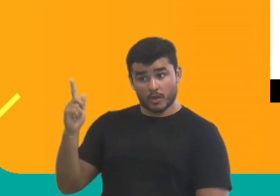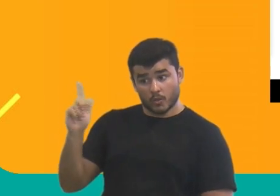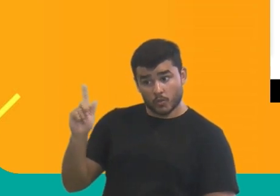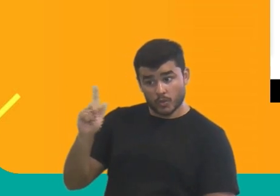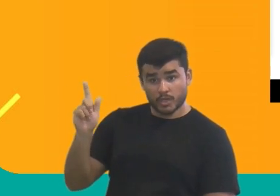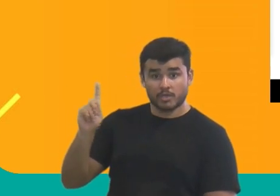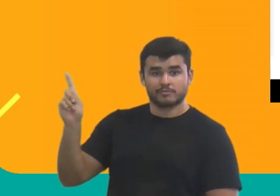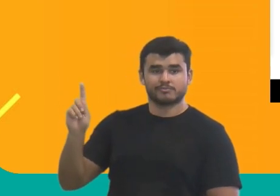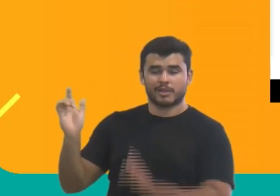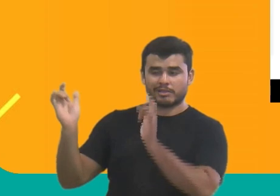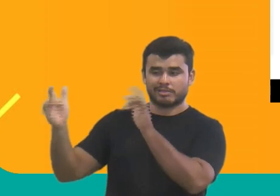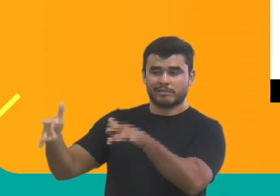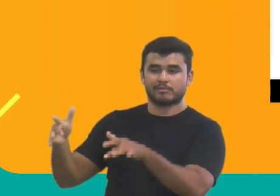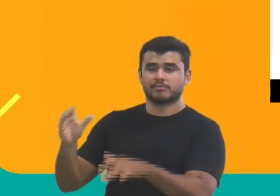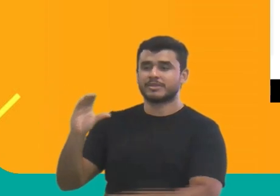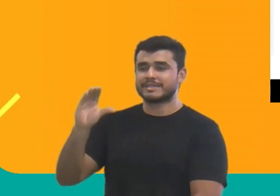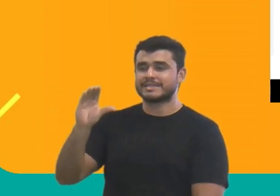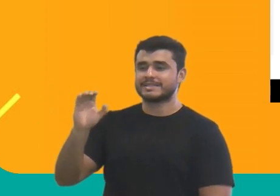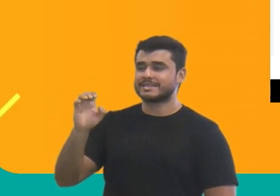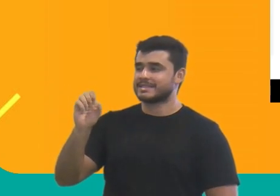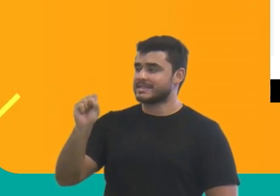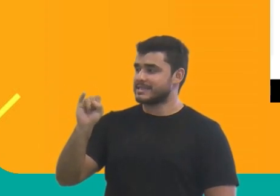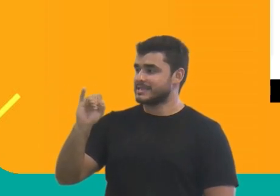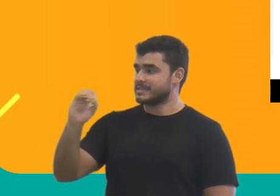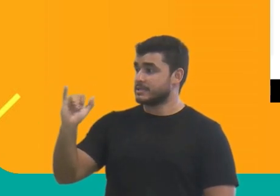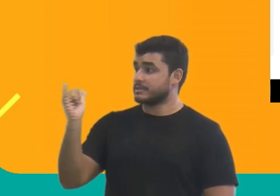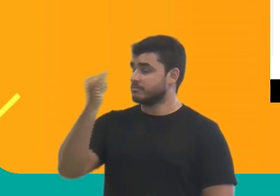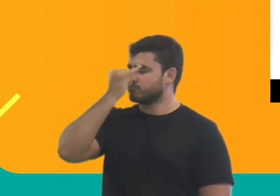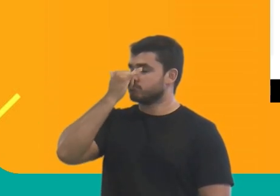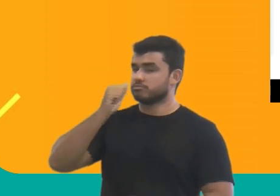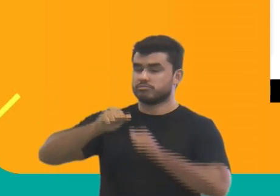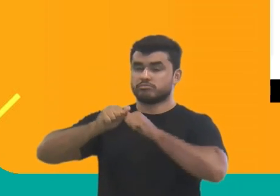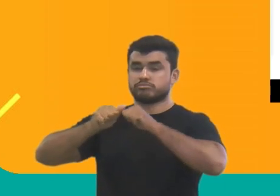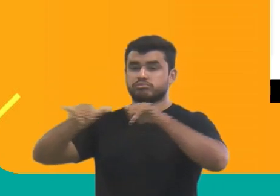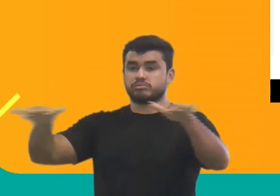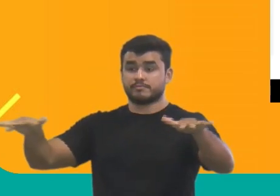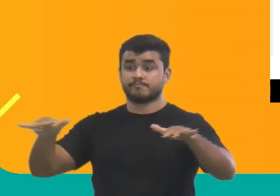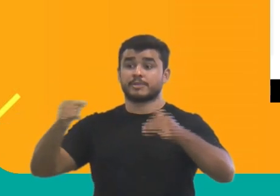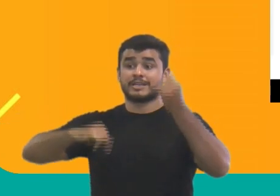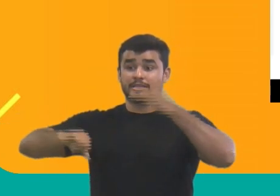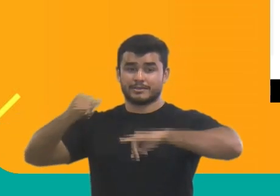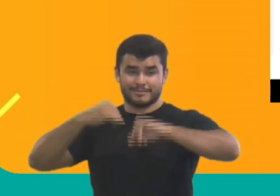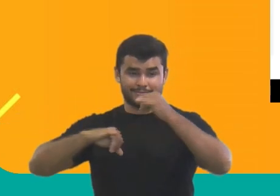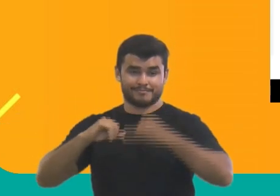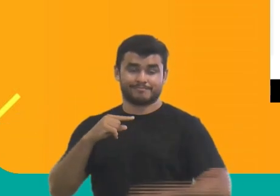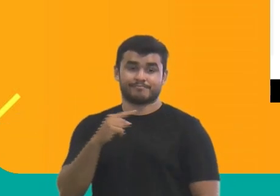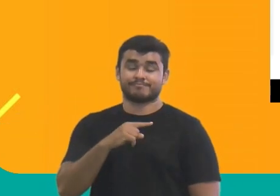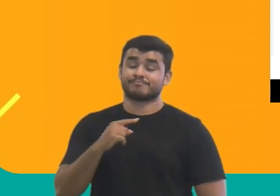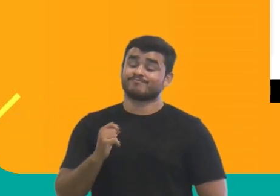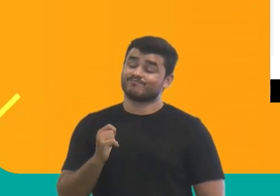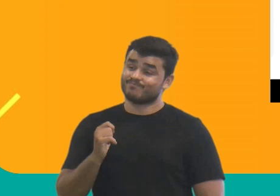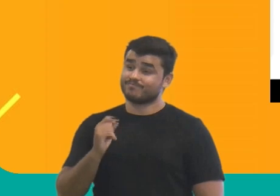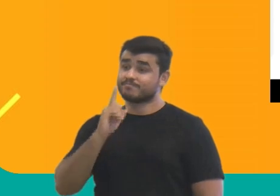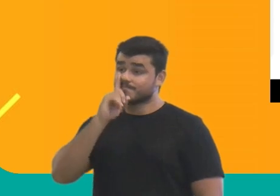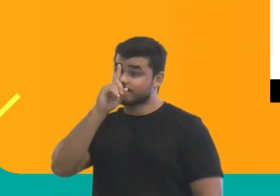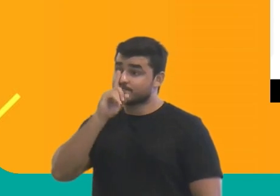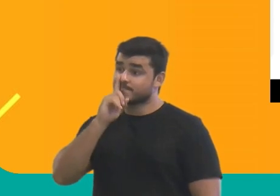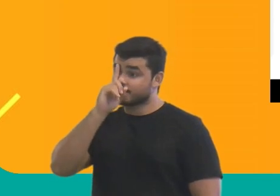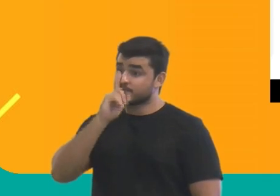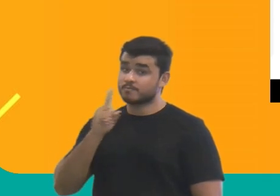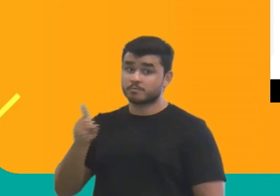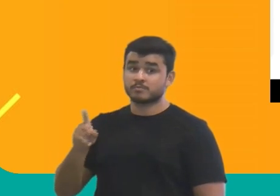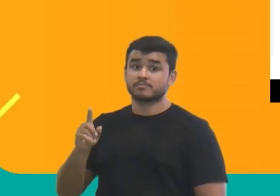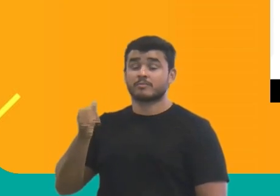né? Porque é considerado um acidente, mas muito se fala que havia algumas questões que poderiam